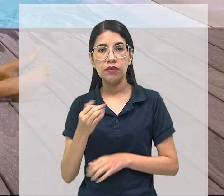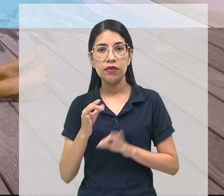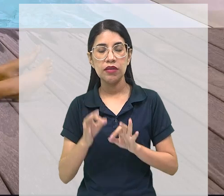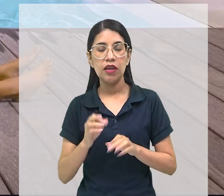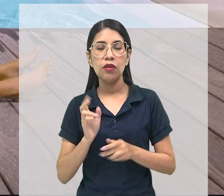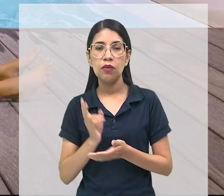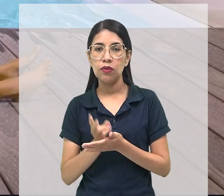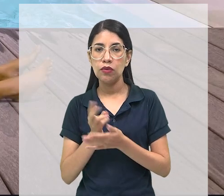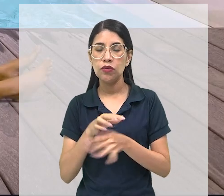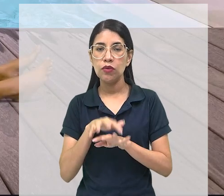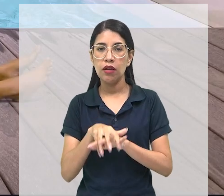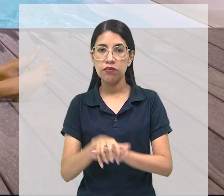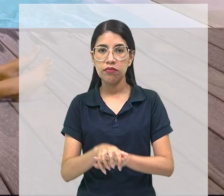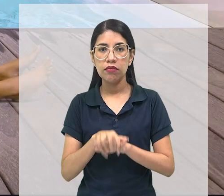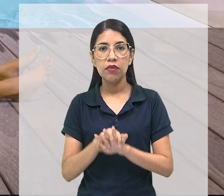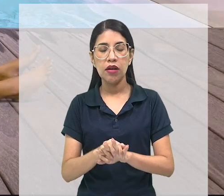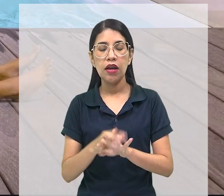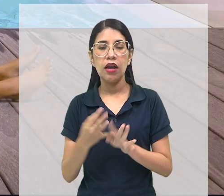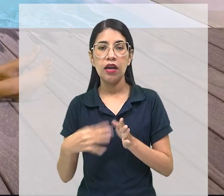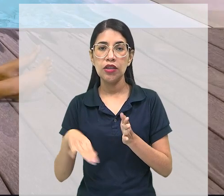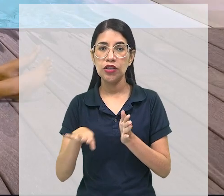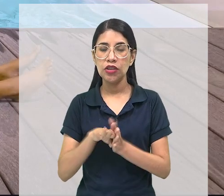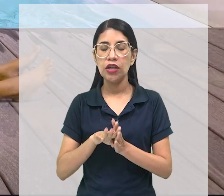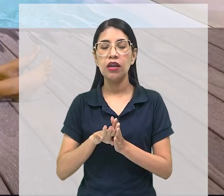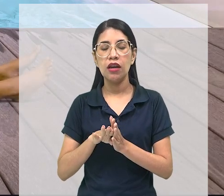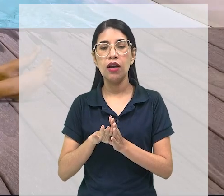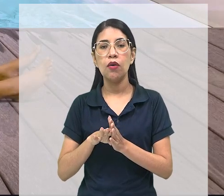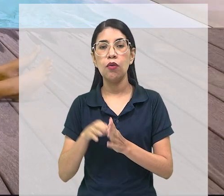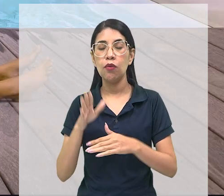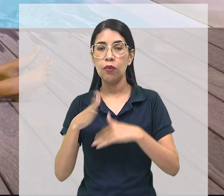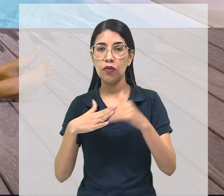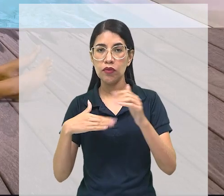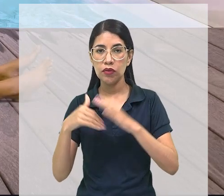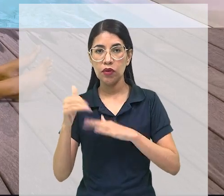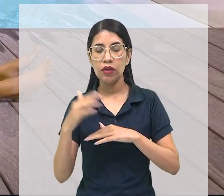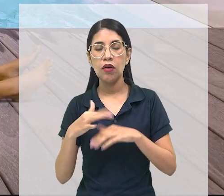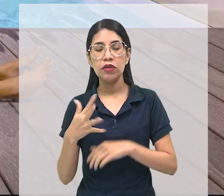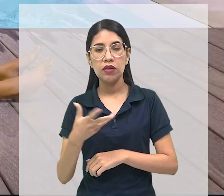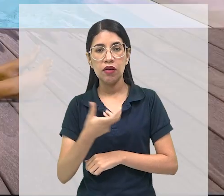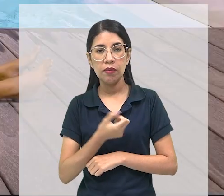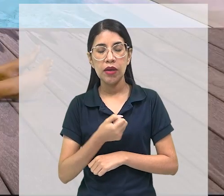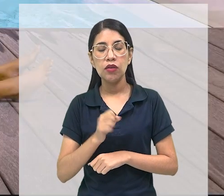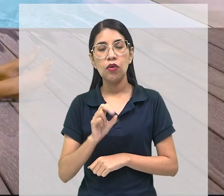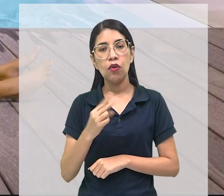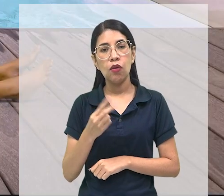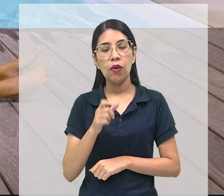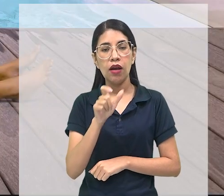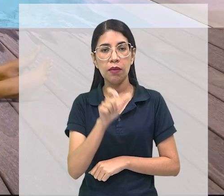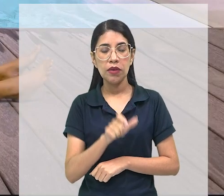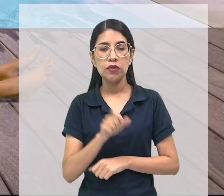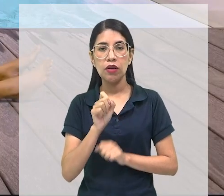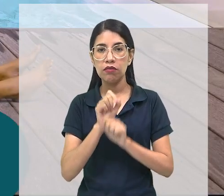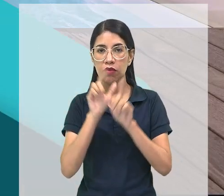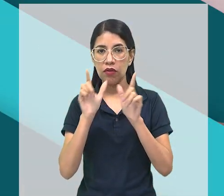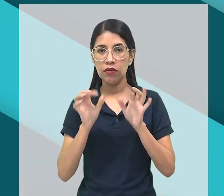pare até que chegue o socorro médico ou que a vítima recobre a sua